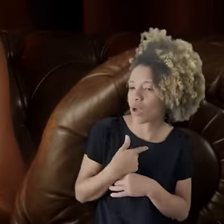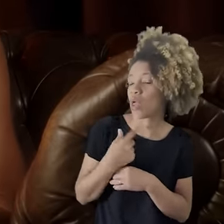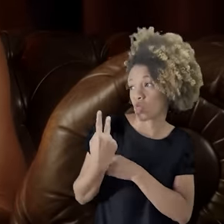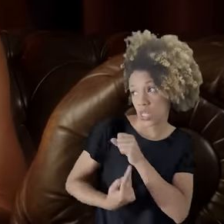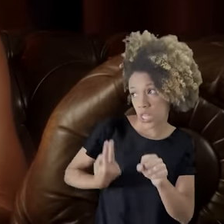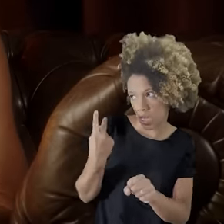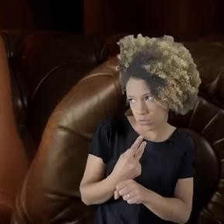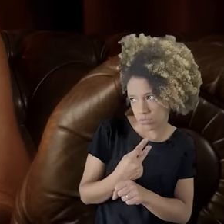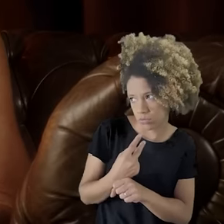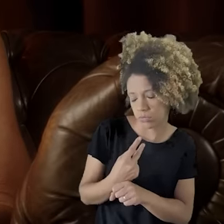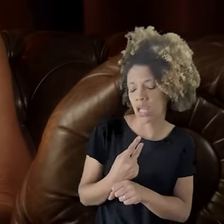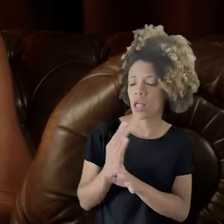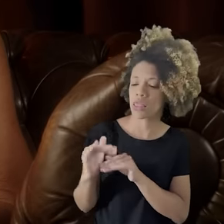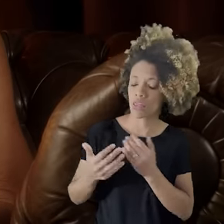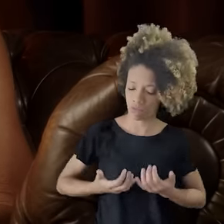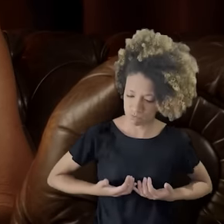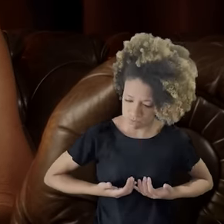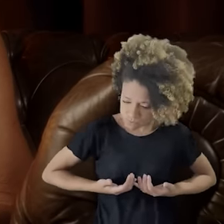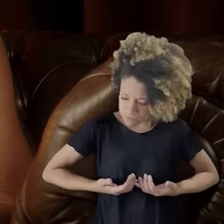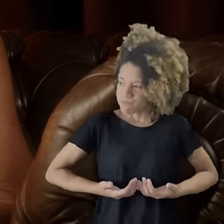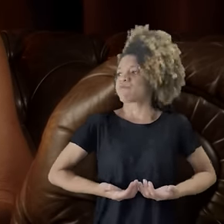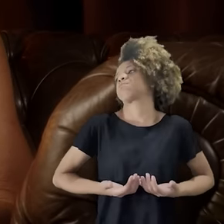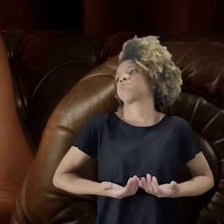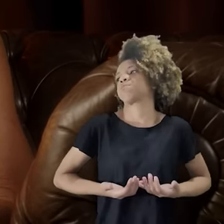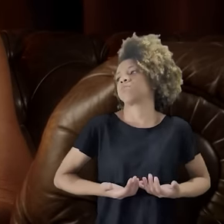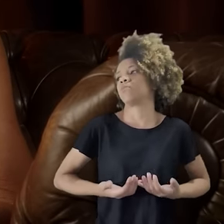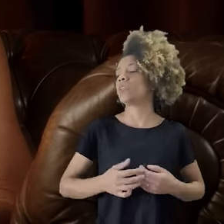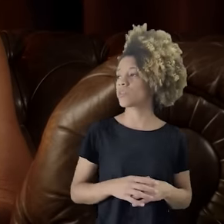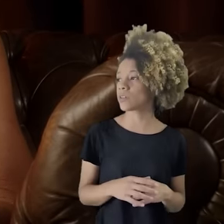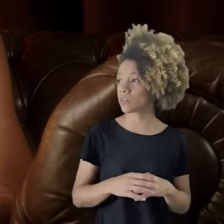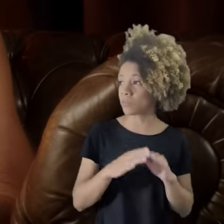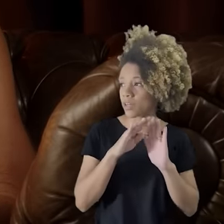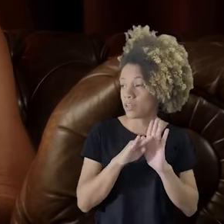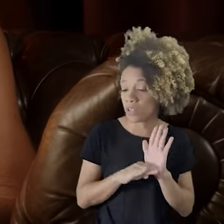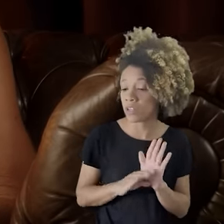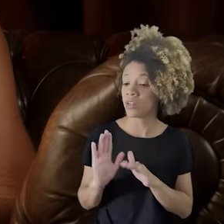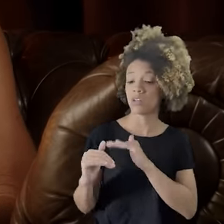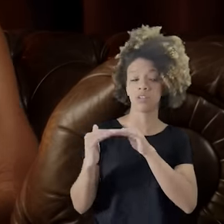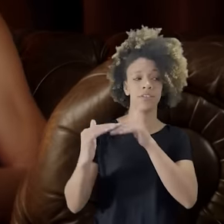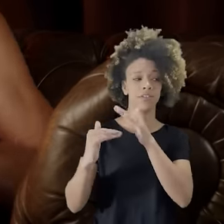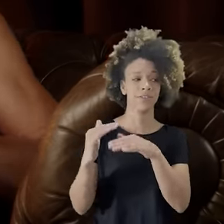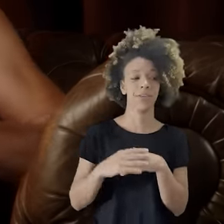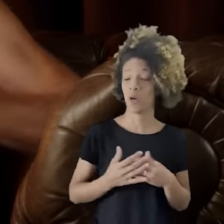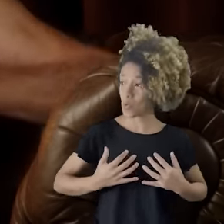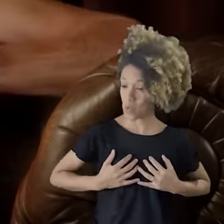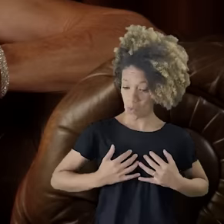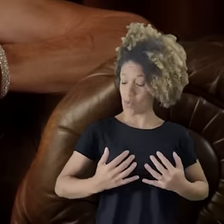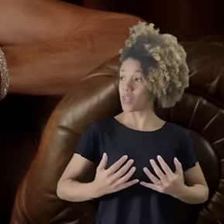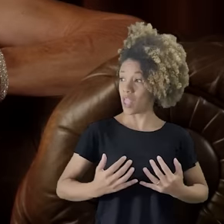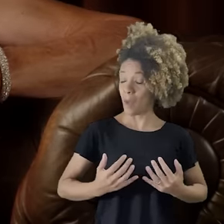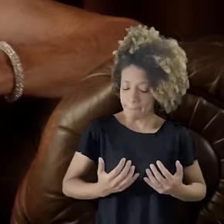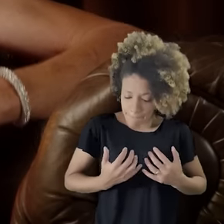hormônio por dois anos desenvolvi os seios eu cheguei a desenvolver até a glândula Maia meu seio